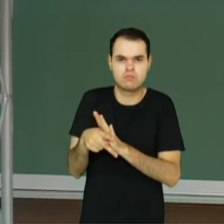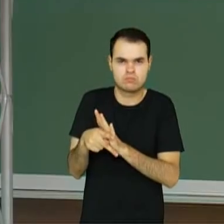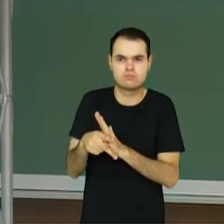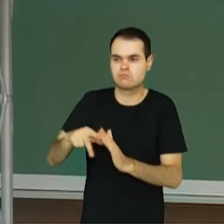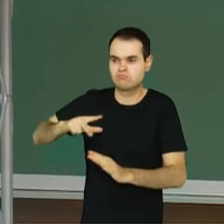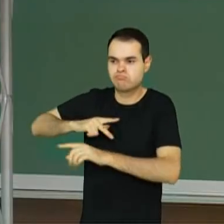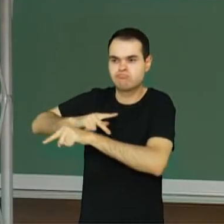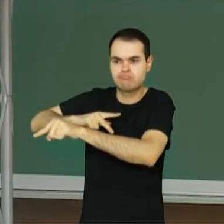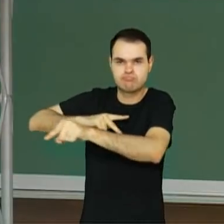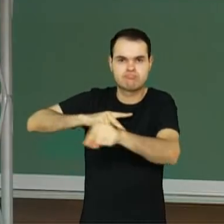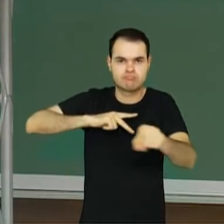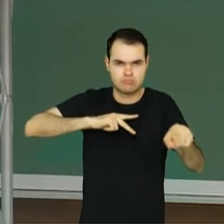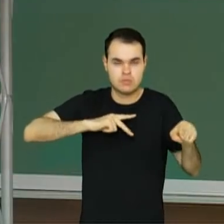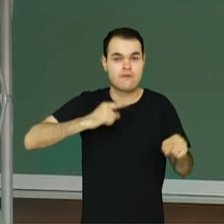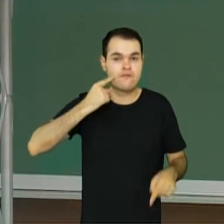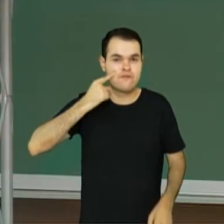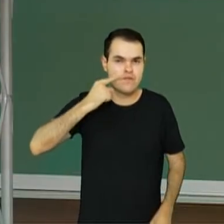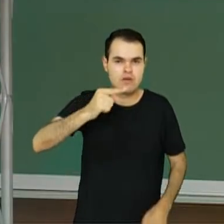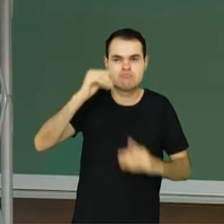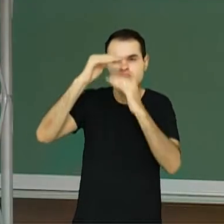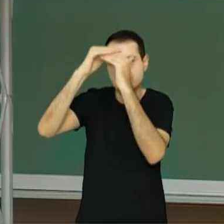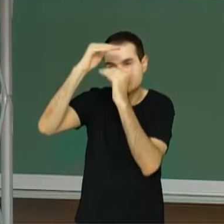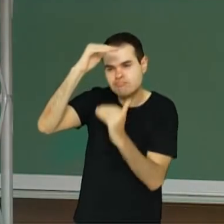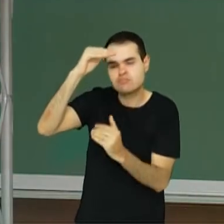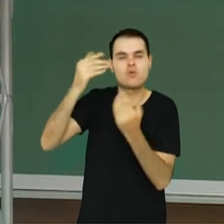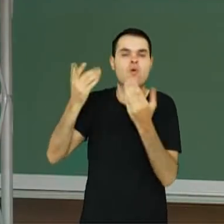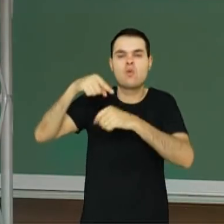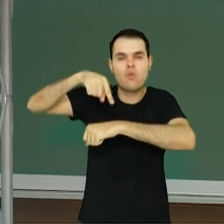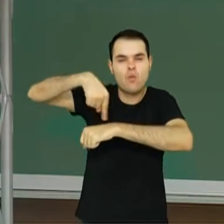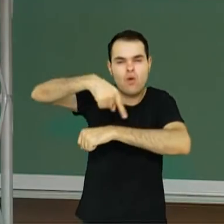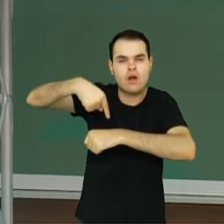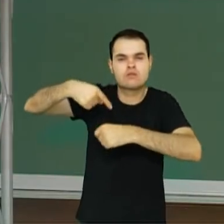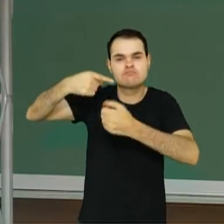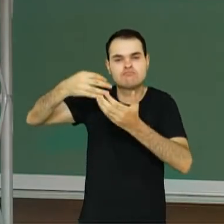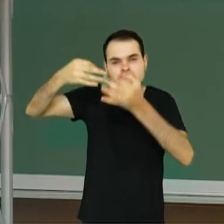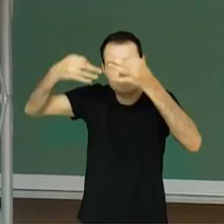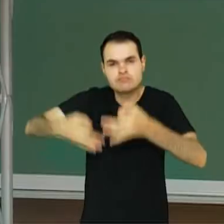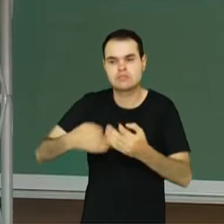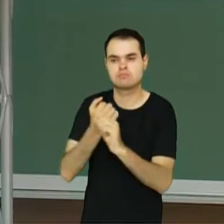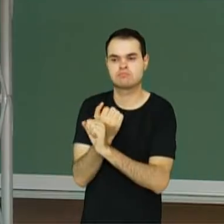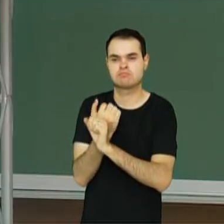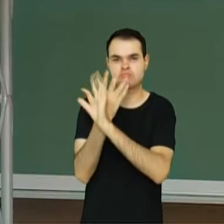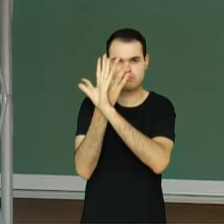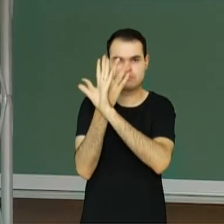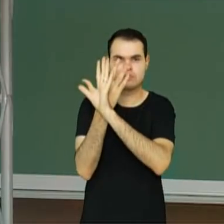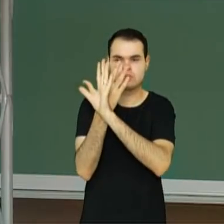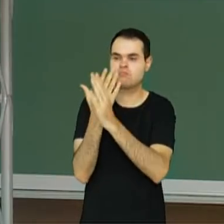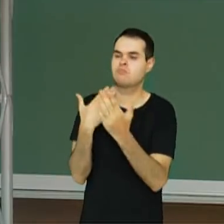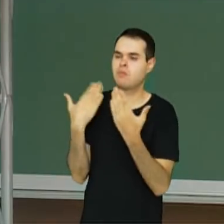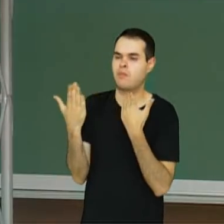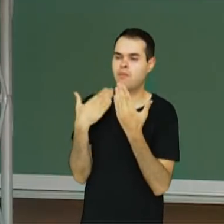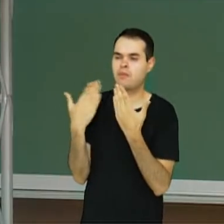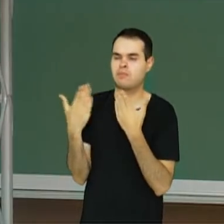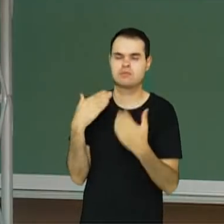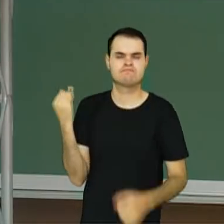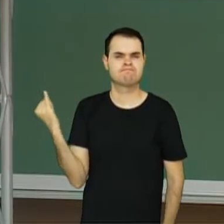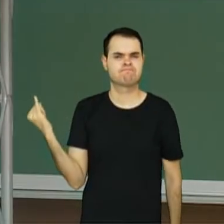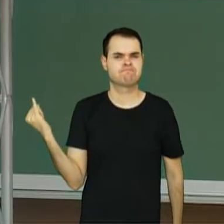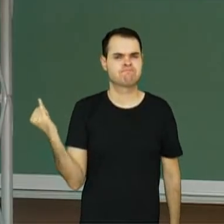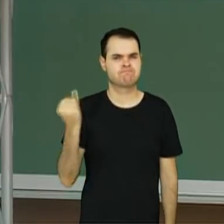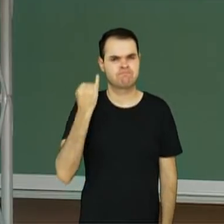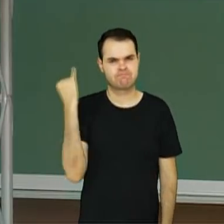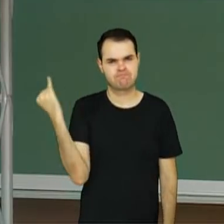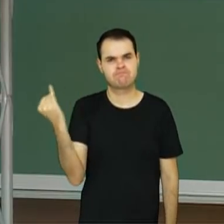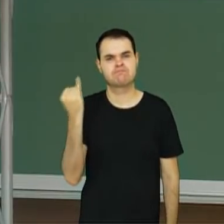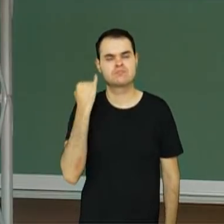está acontecendo, certo? E tendo as aulinhas lá da sua turma, não esqueça de participar. Esse momento de interação ele é essencial, porque